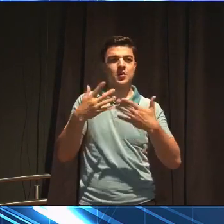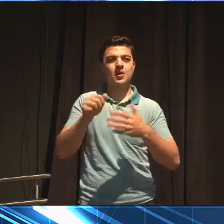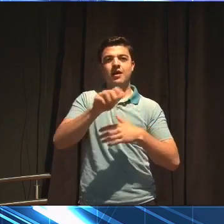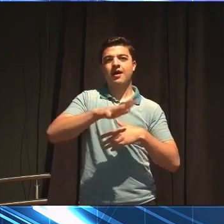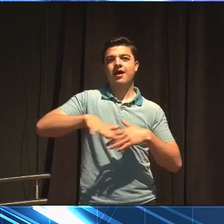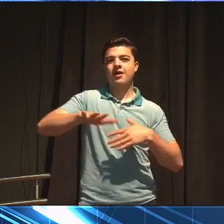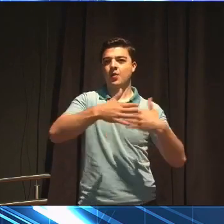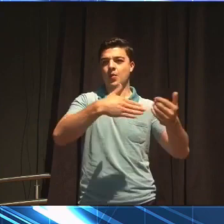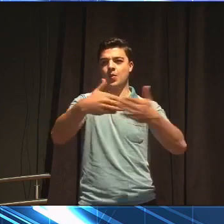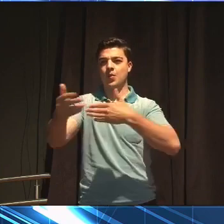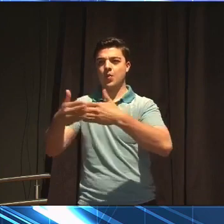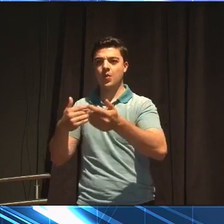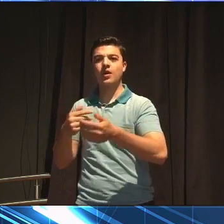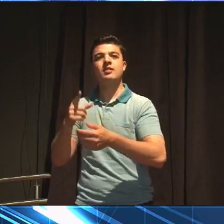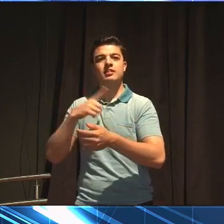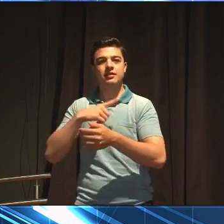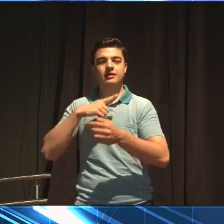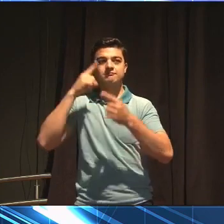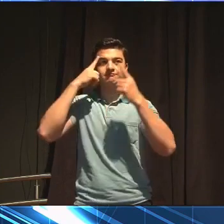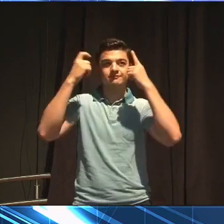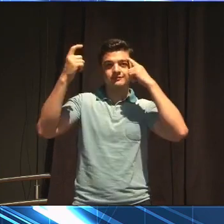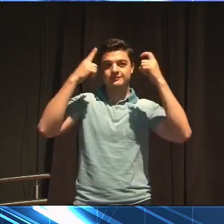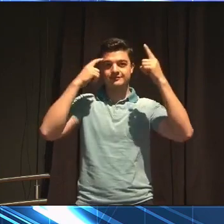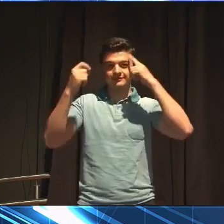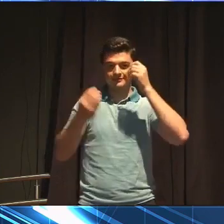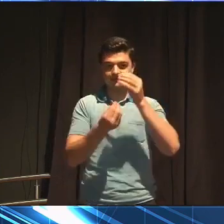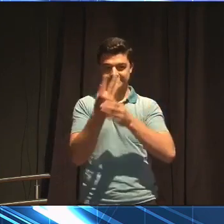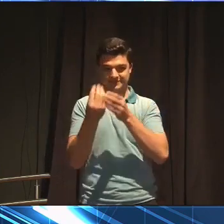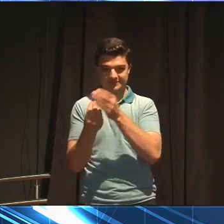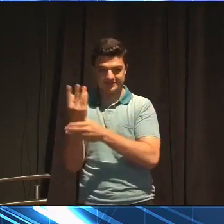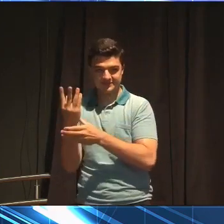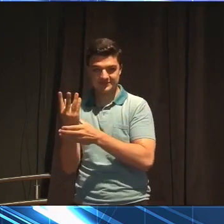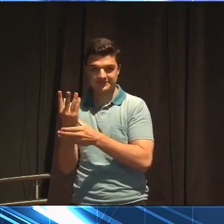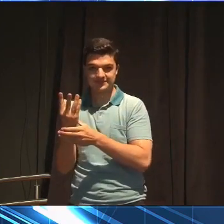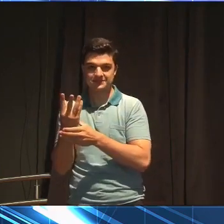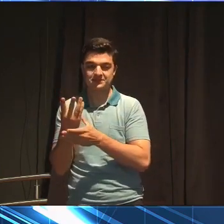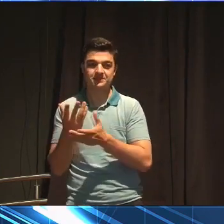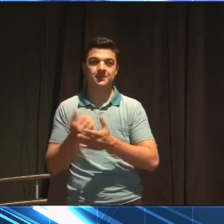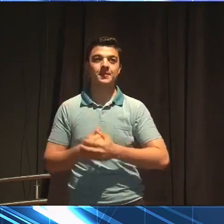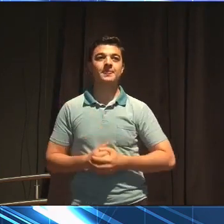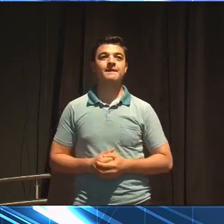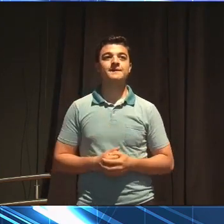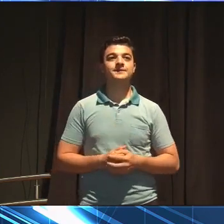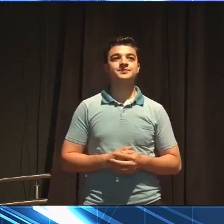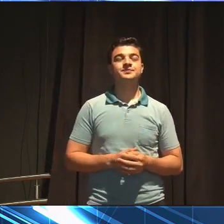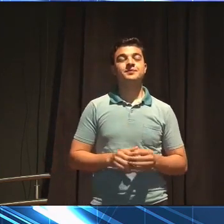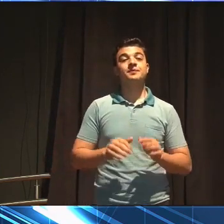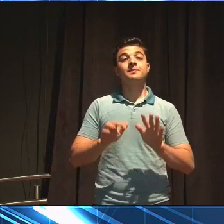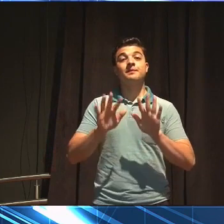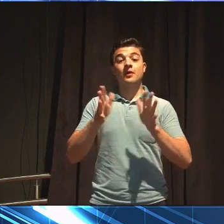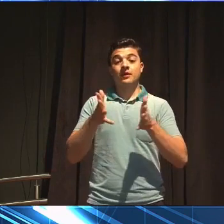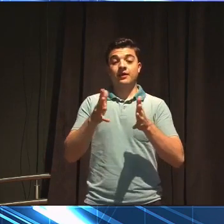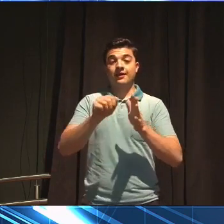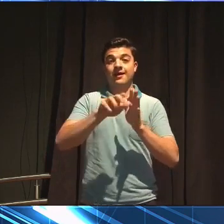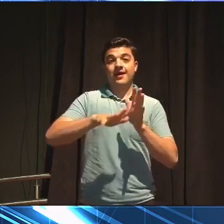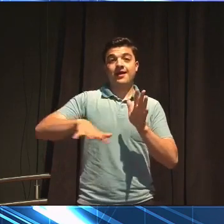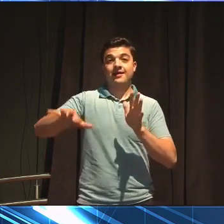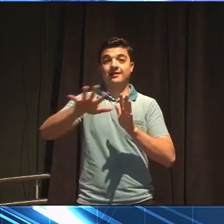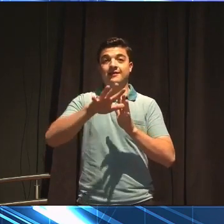usa a criatividade. Sou suspeita, eu acho que são todas. Mas agora na área de desenvolvimento de